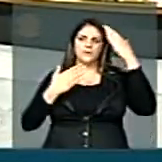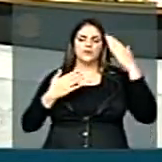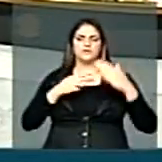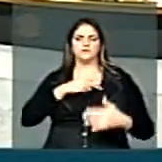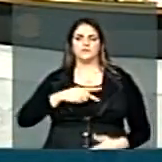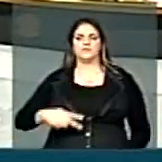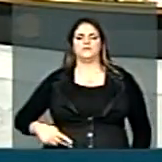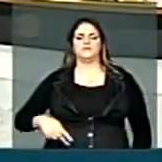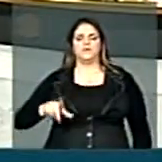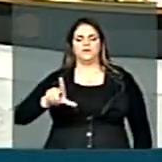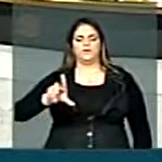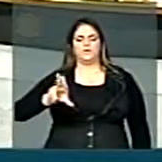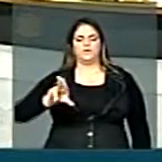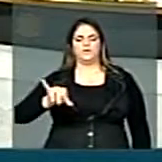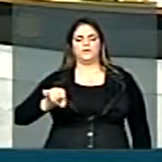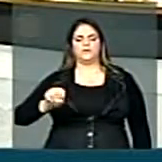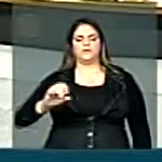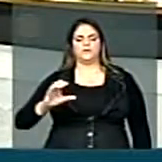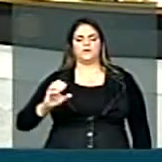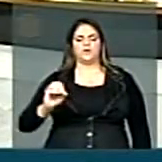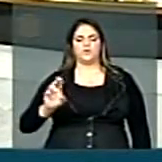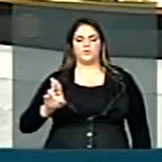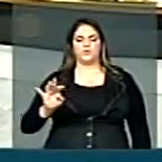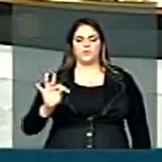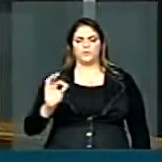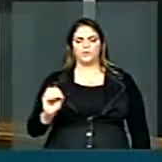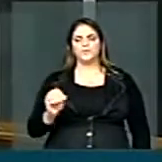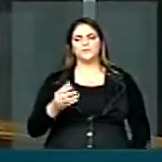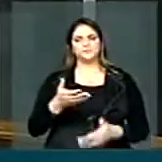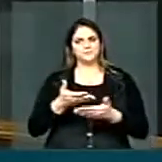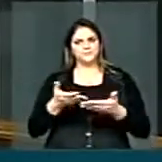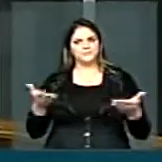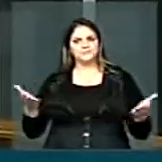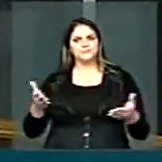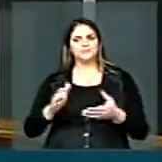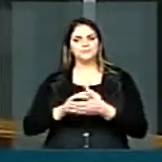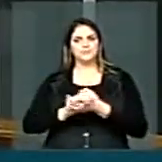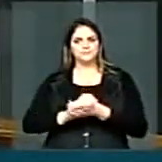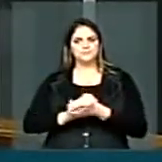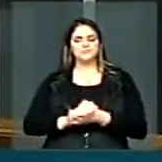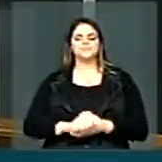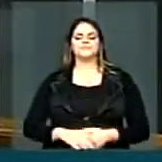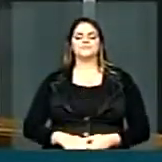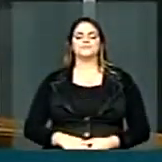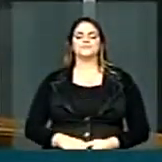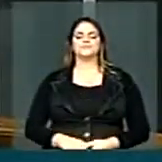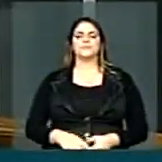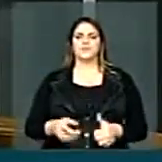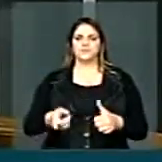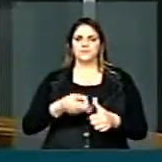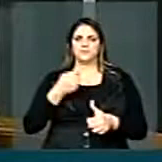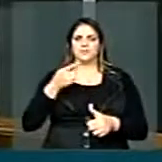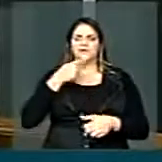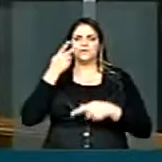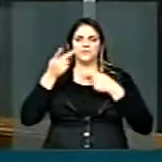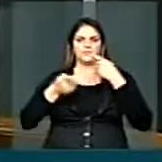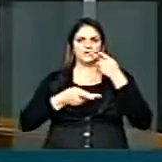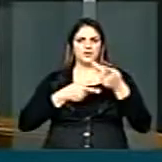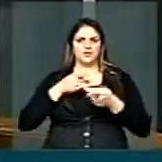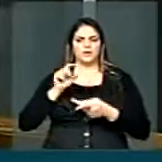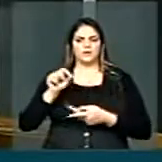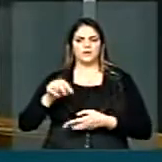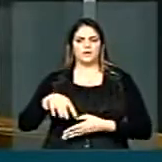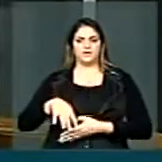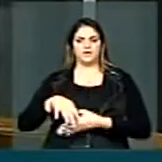presidente Luiz Couto, senhoras e senhores deputados. Na primeira parte da minha fala, vou usar os 3 minutos da liderança